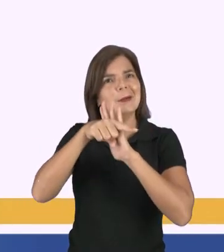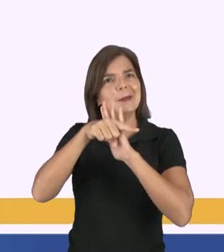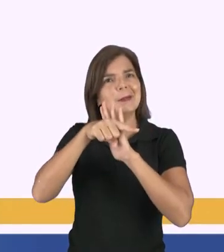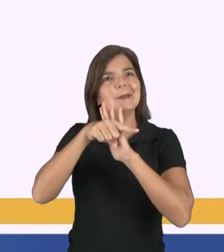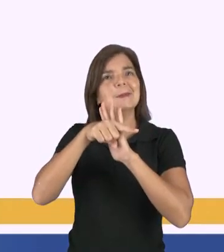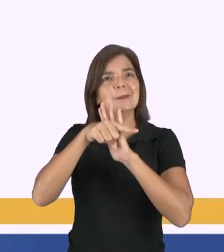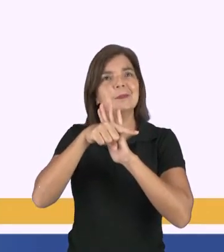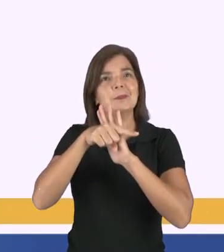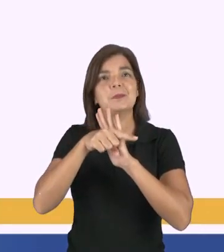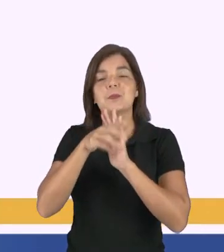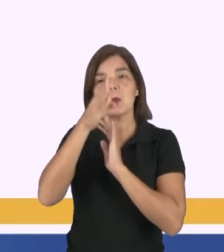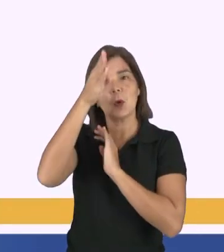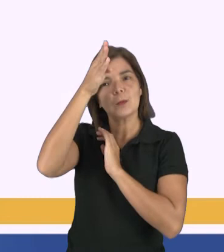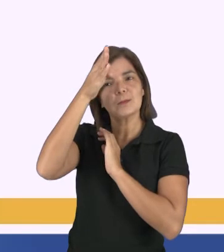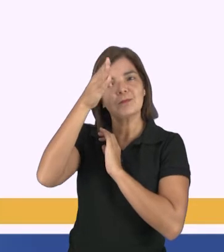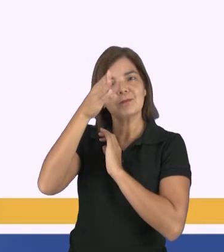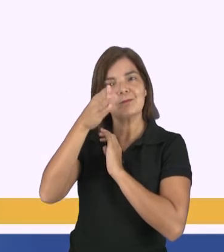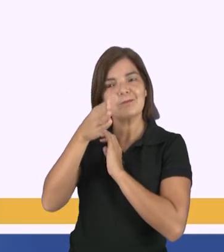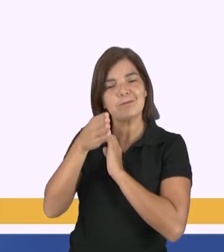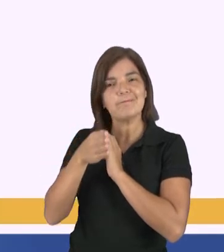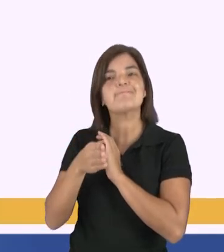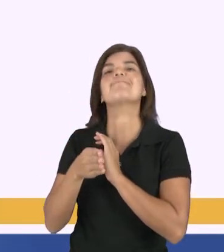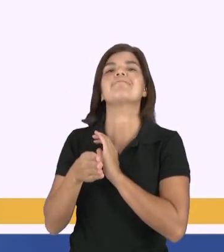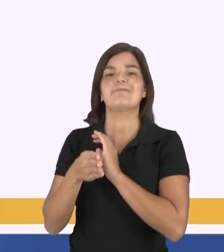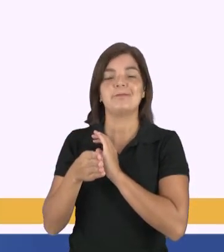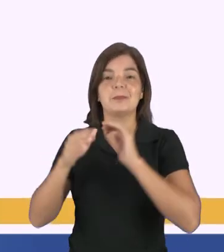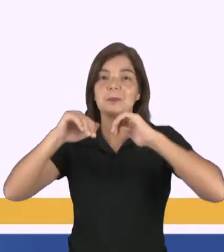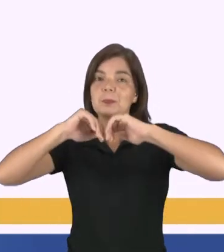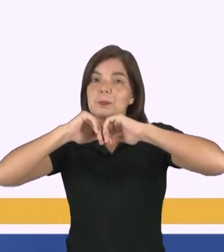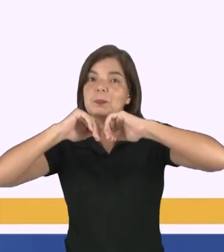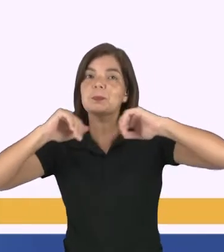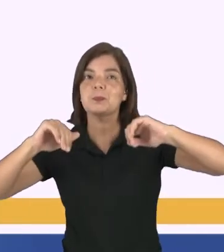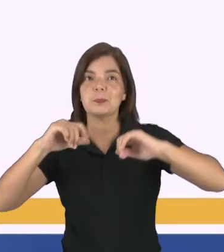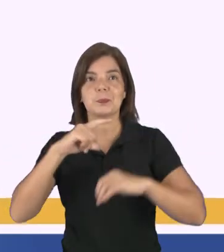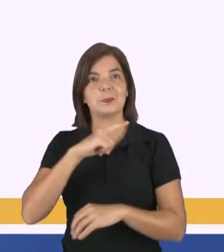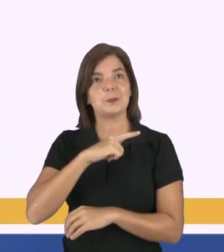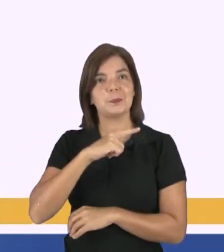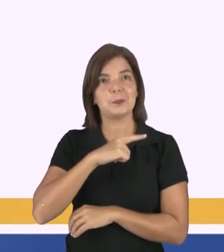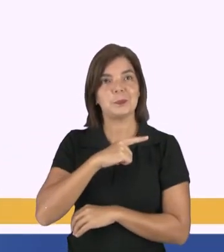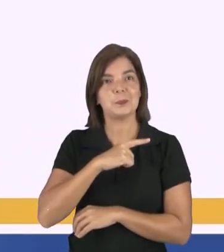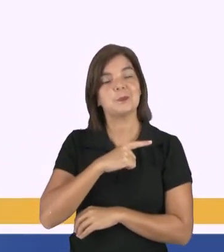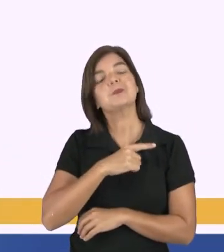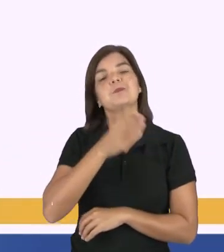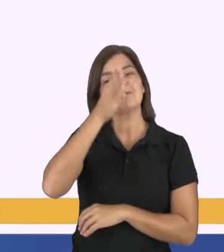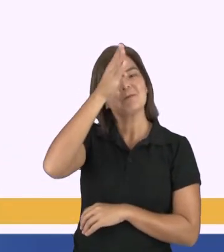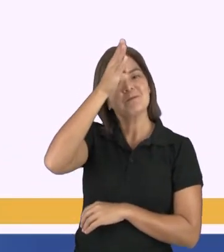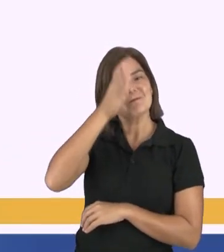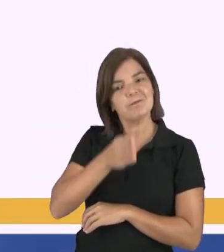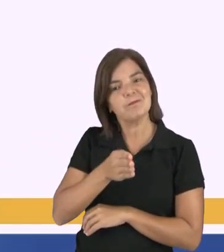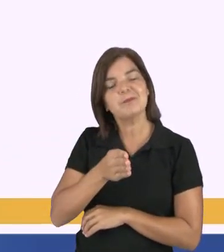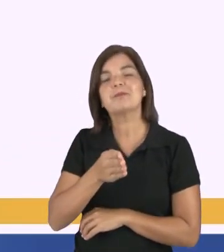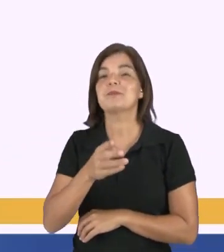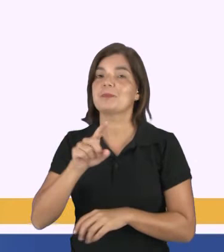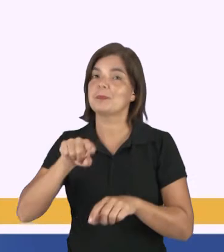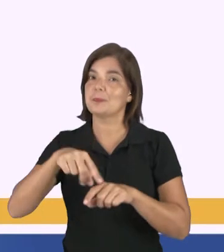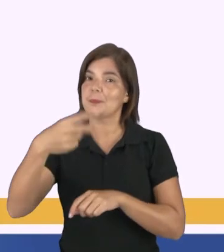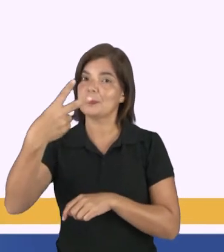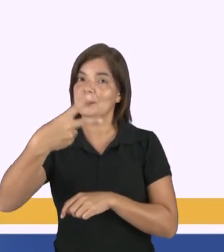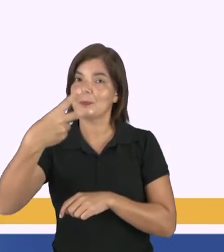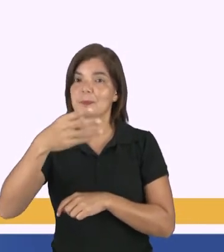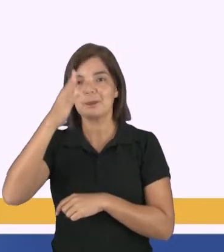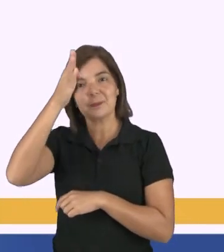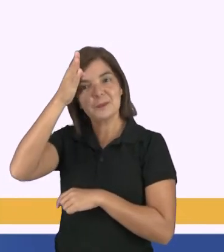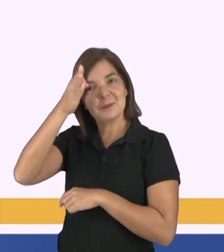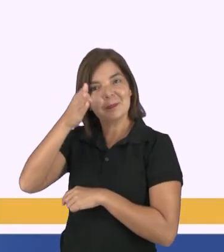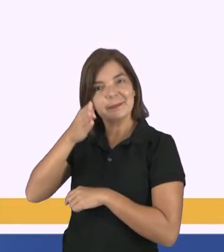essa Barrinha vertical que vai separando então tenho dois tempos passa uma barra vertical mas dois